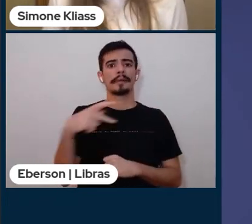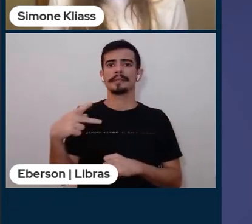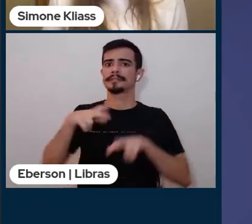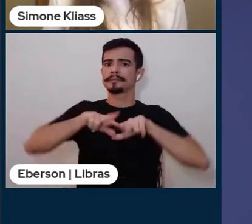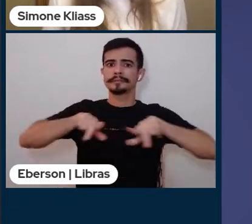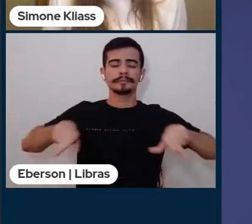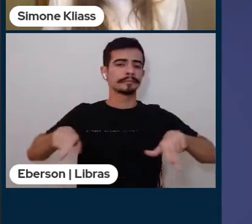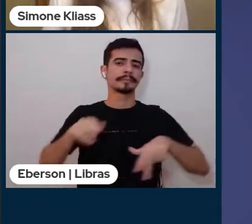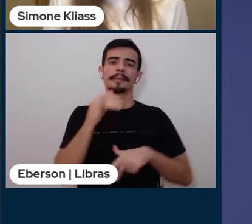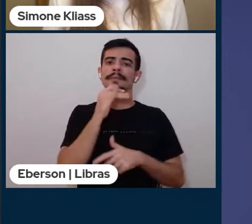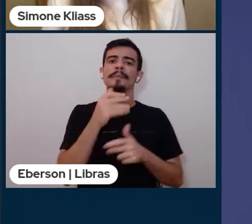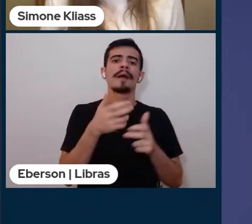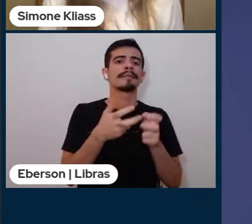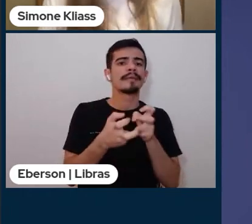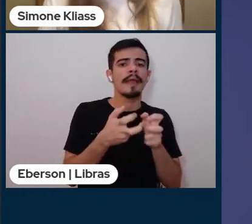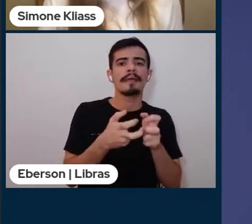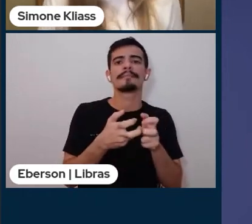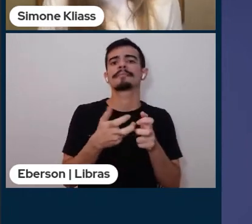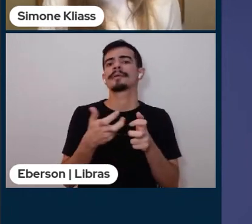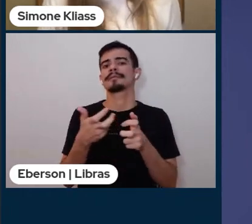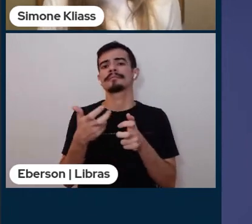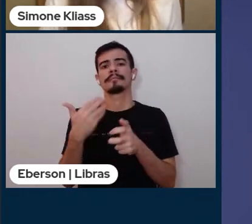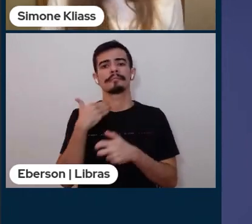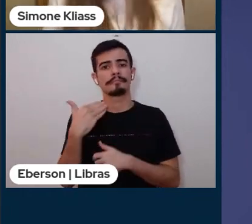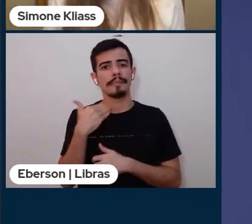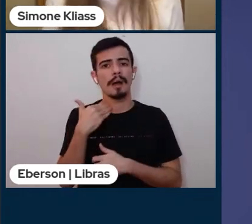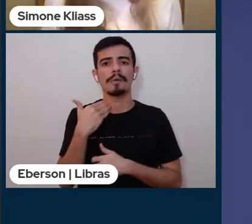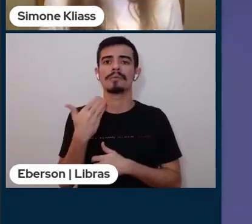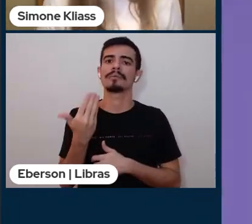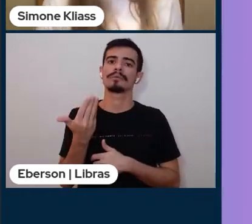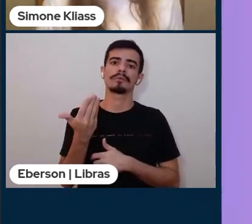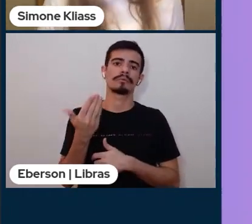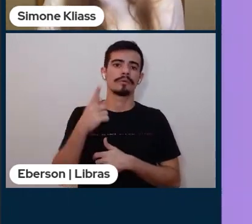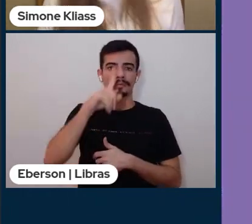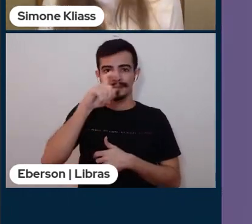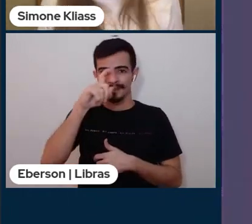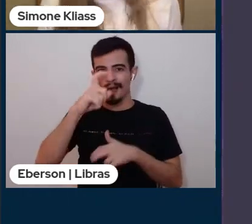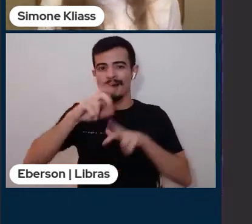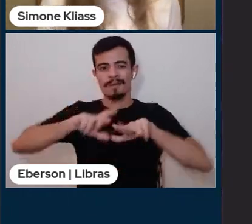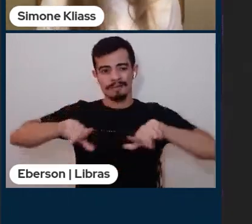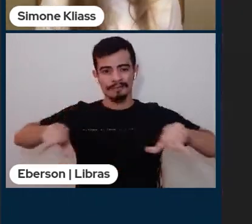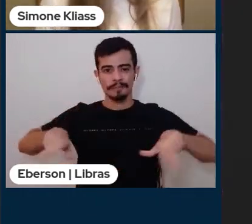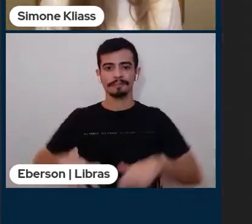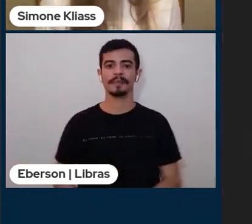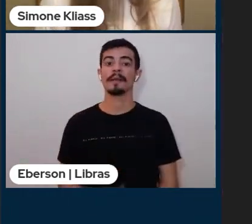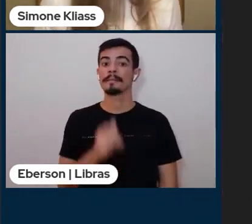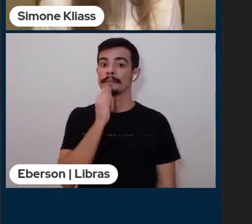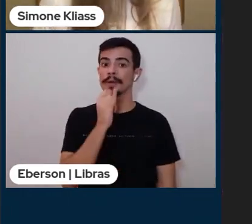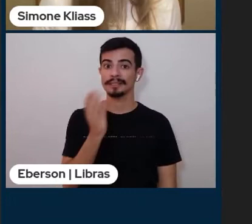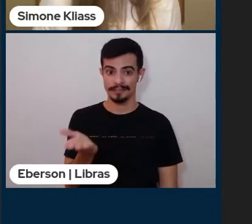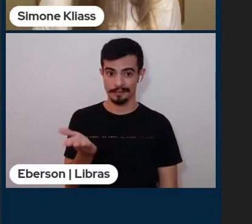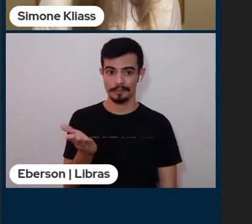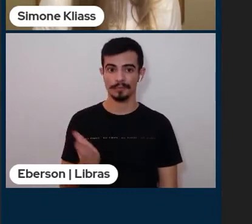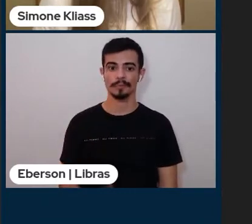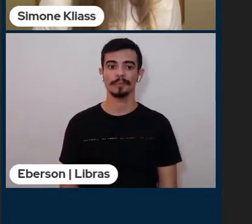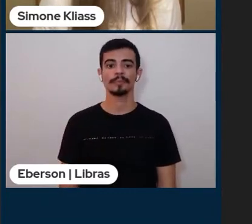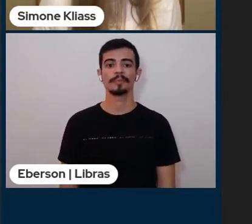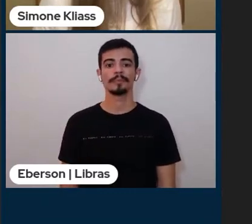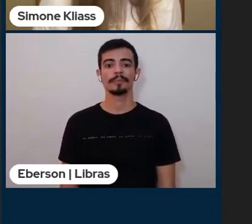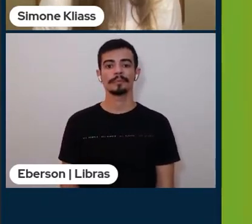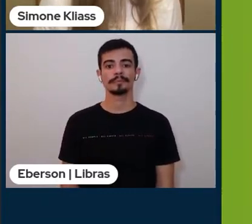entretenimento hospitalidade bancos eu vou mostrar para vocês primeiro a Maxim ou só um trechinho tá porque eu também não quero esperar o